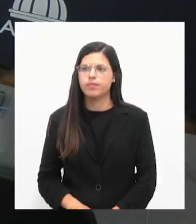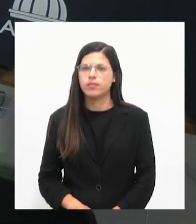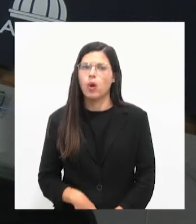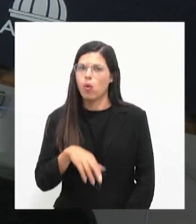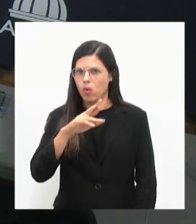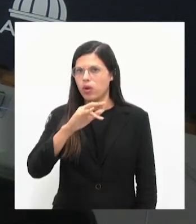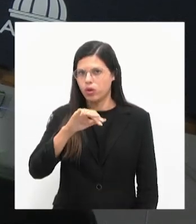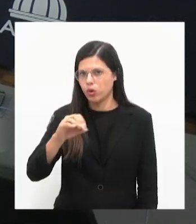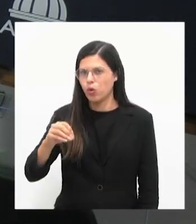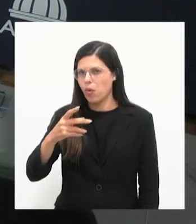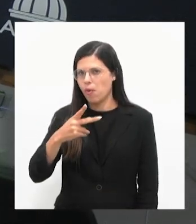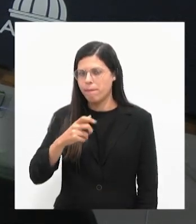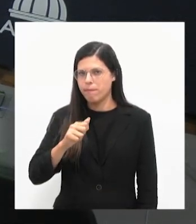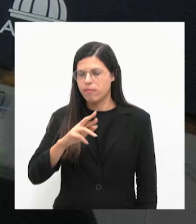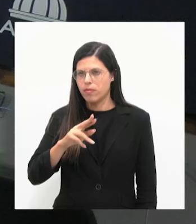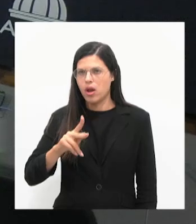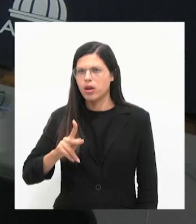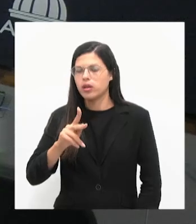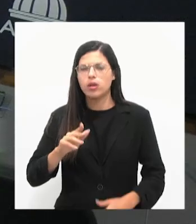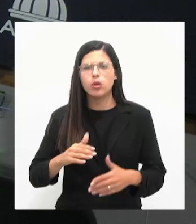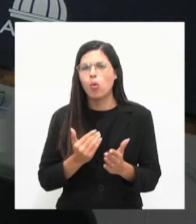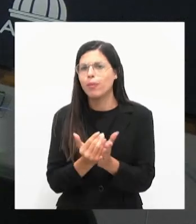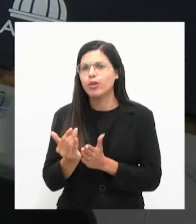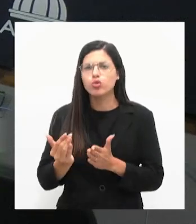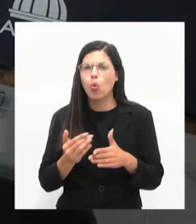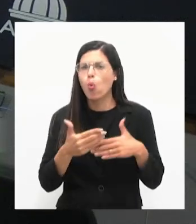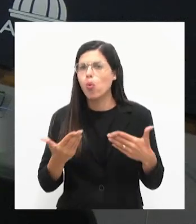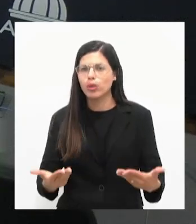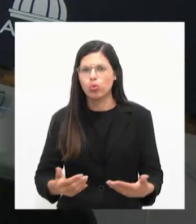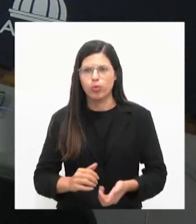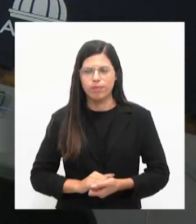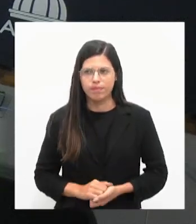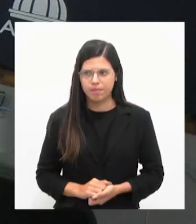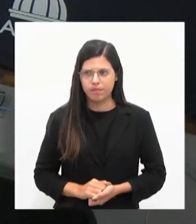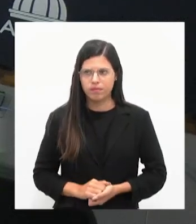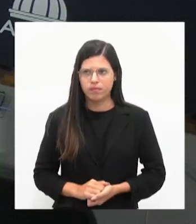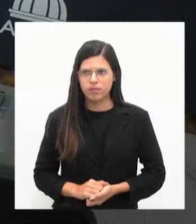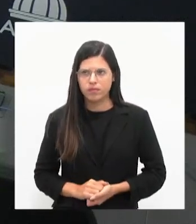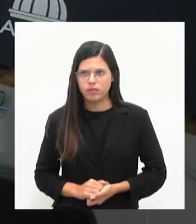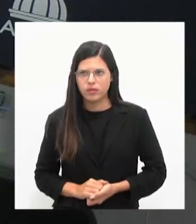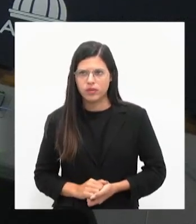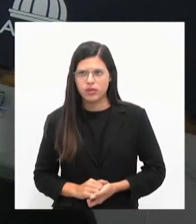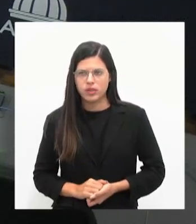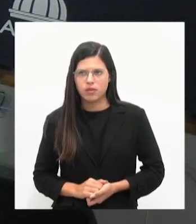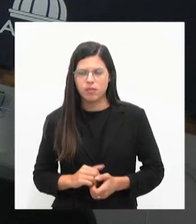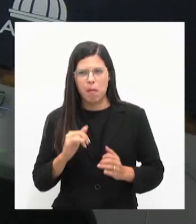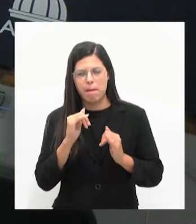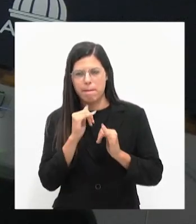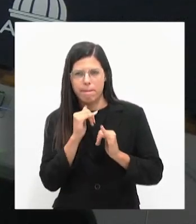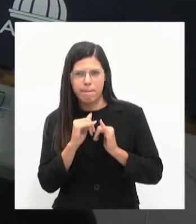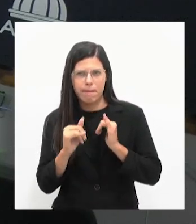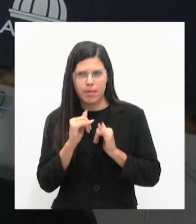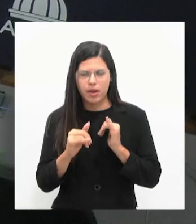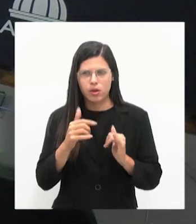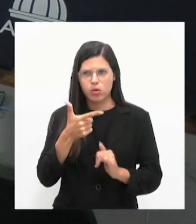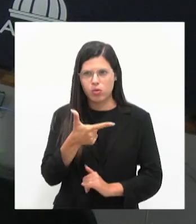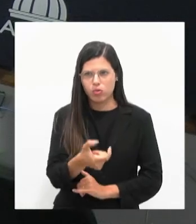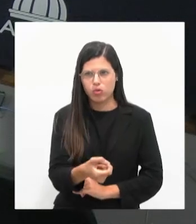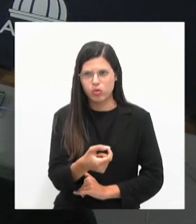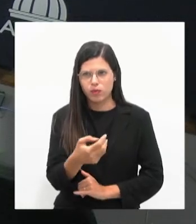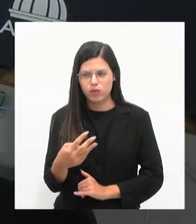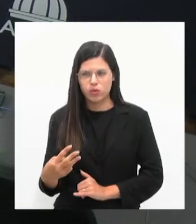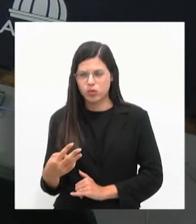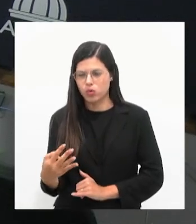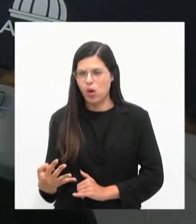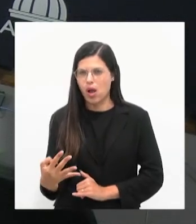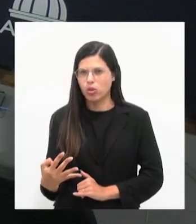Isso se deu quando? Qual foi o início? Meados de 2024. Meados de 2024. Não vou saber precisar o mês,